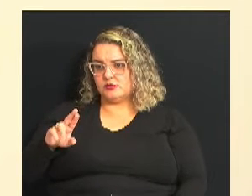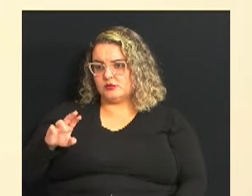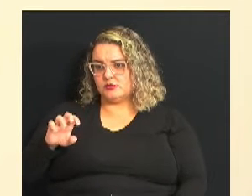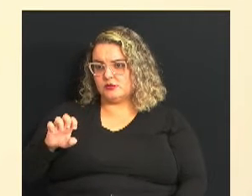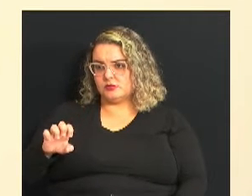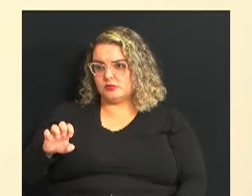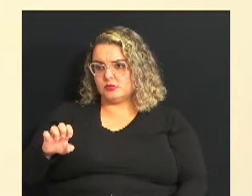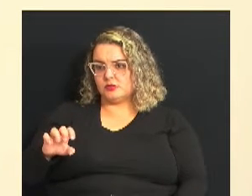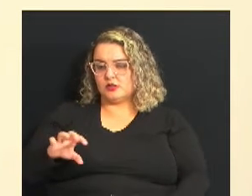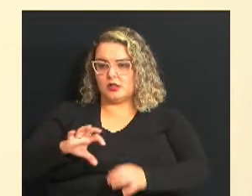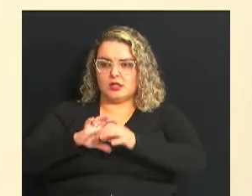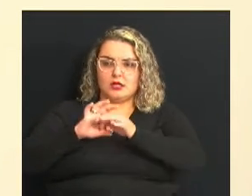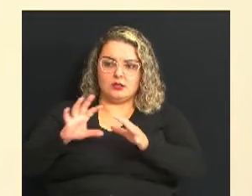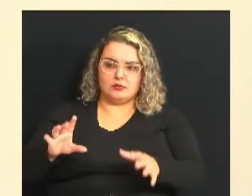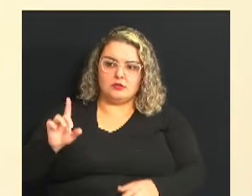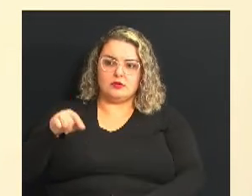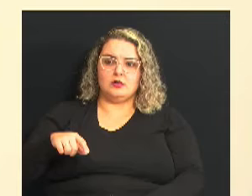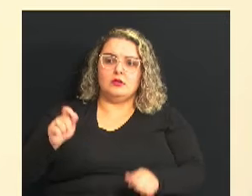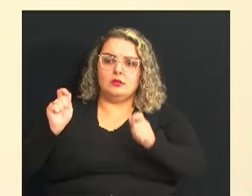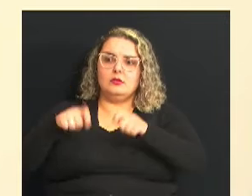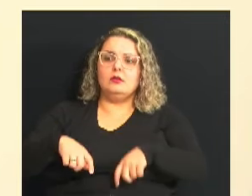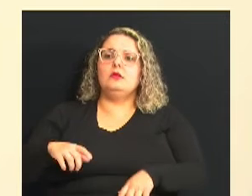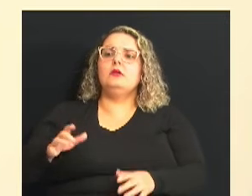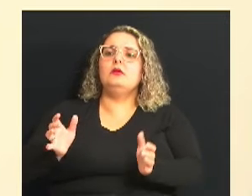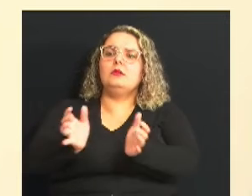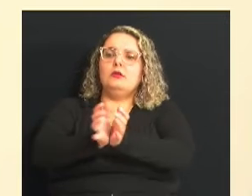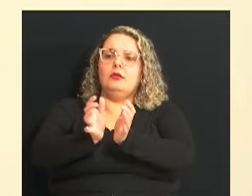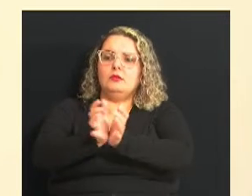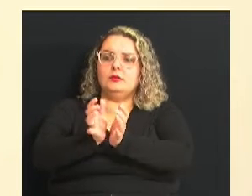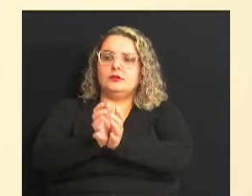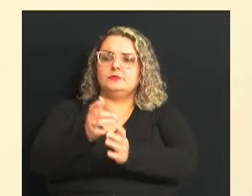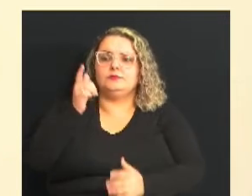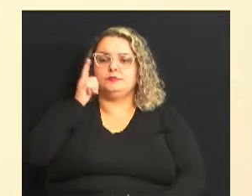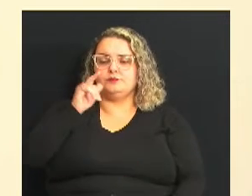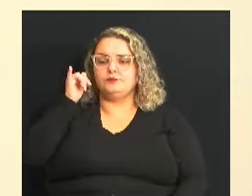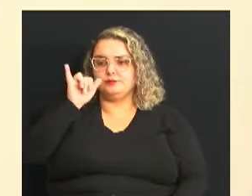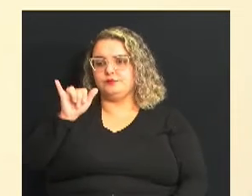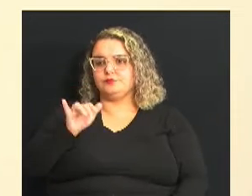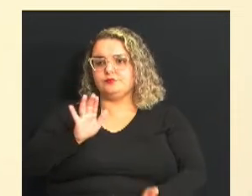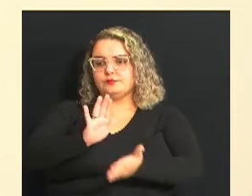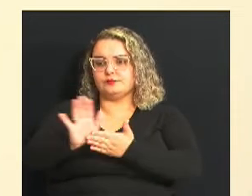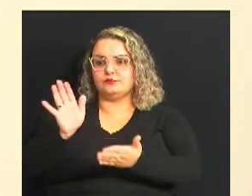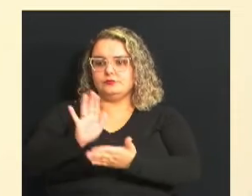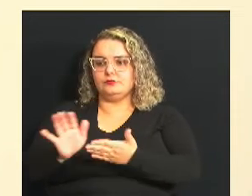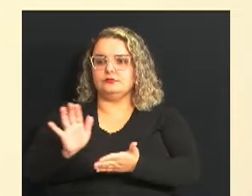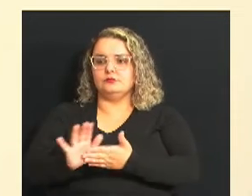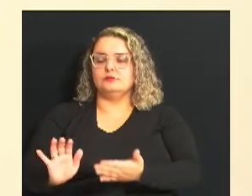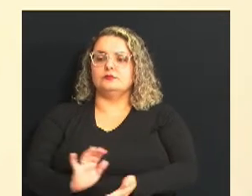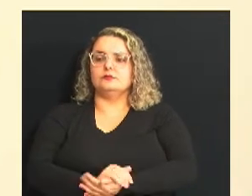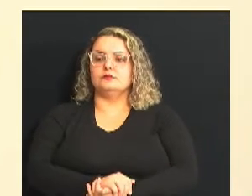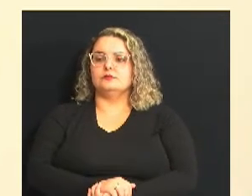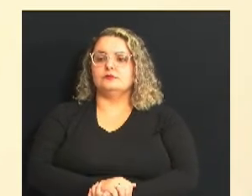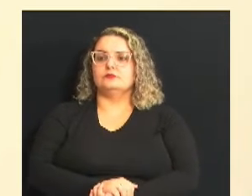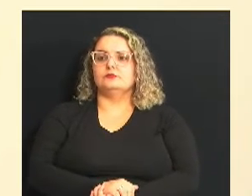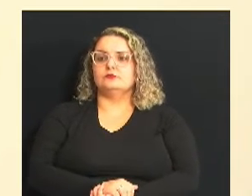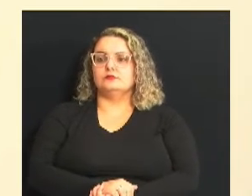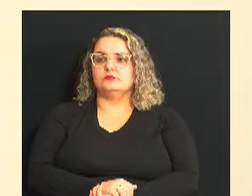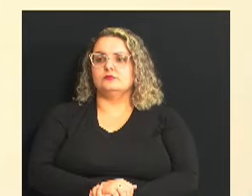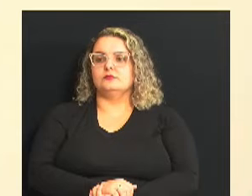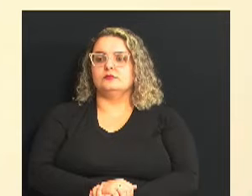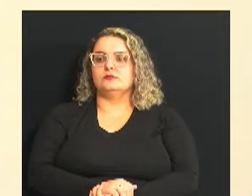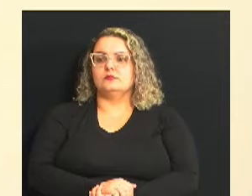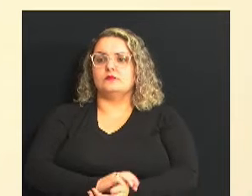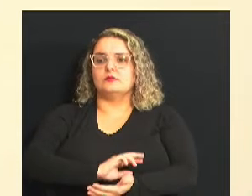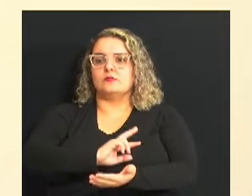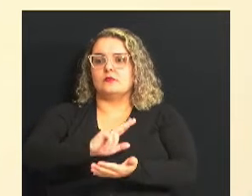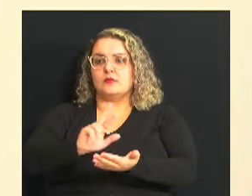graças a uma equipe extremamente competente que nós temos aí, a gente consegue evitar, né? Temos várias outras